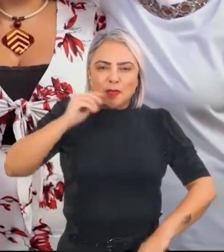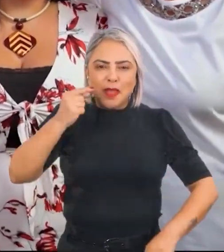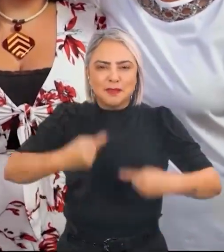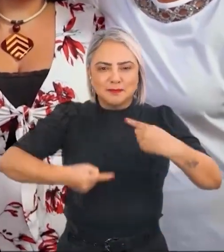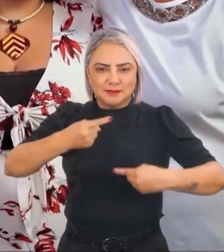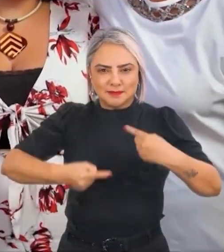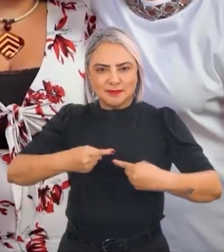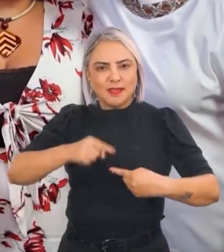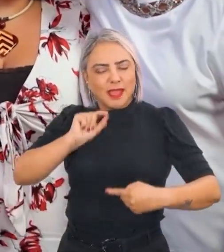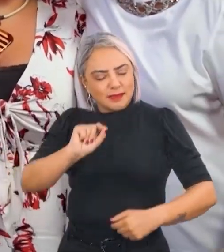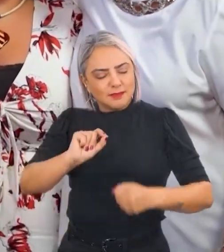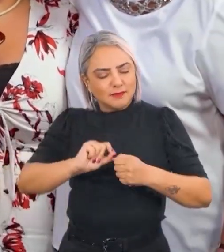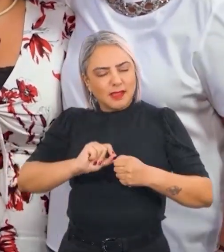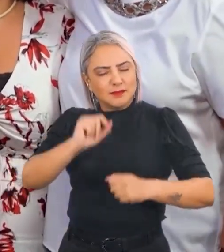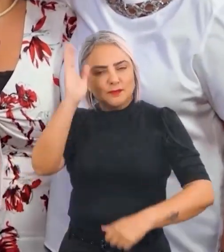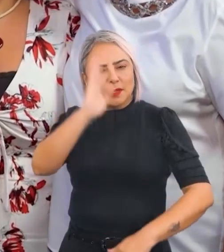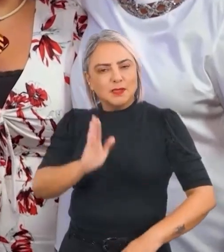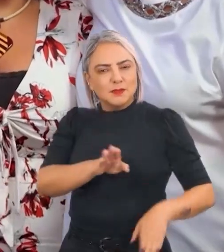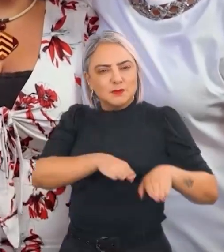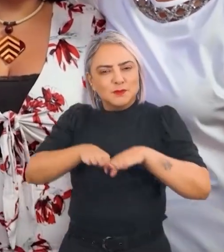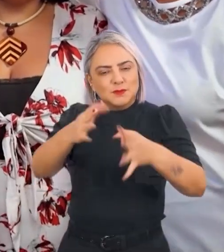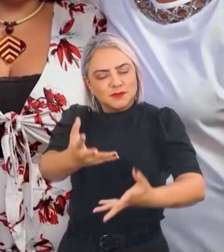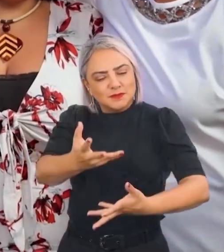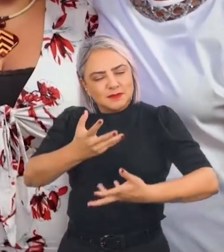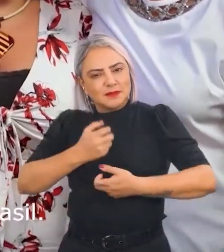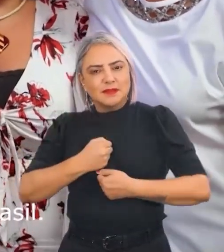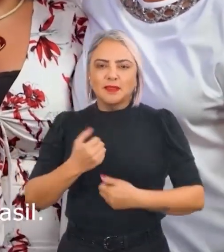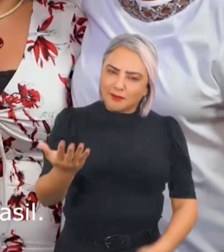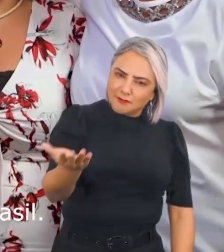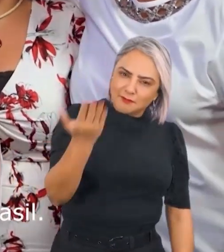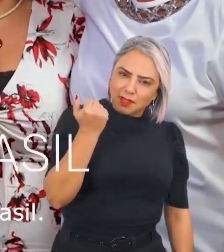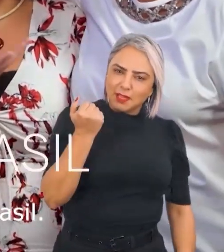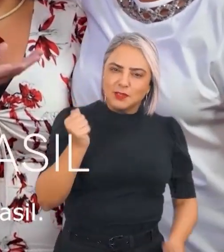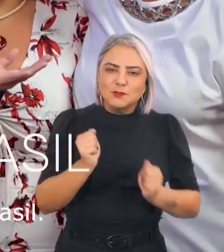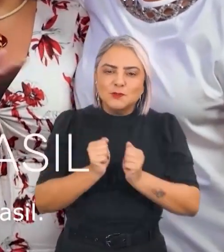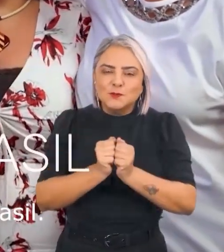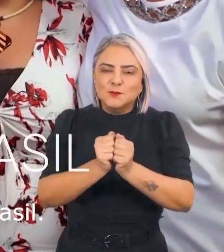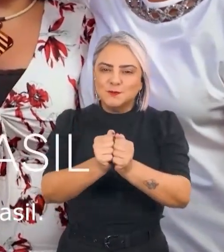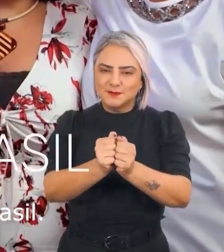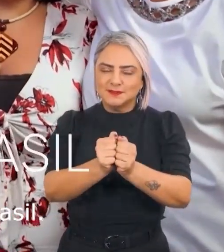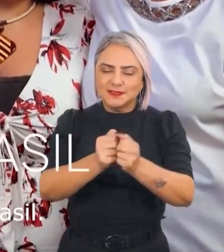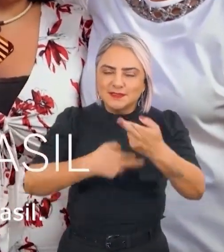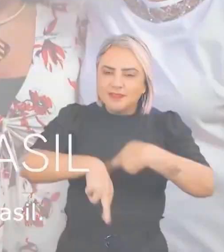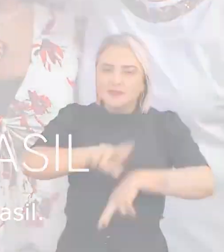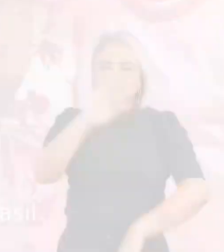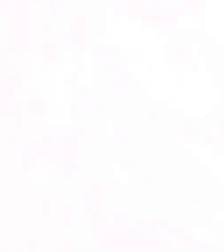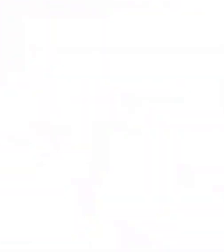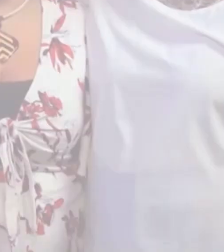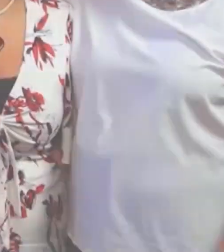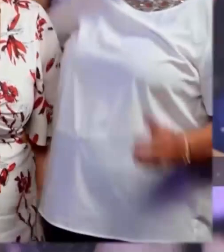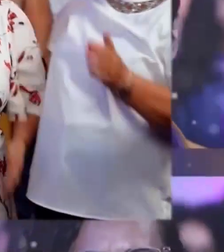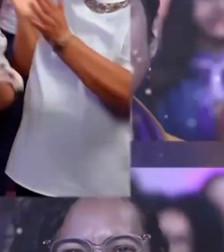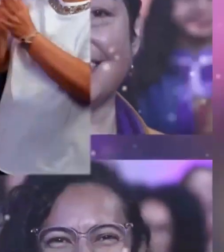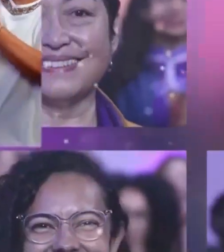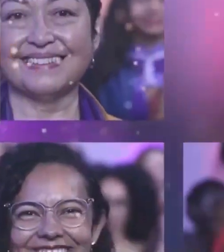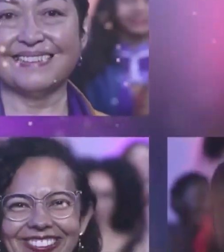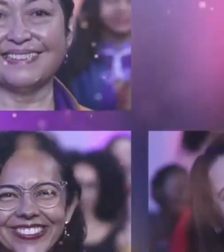da política. É assim que faremos um Brasil mais justo e acolhedor. Vem com a gente, vamos juntas reconstruir o Brasil.